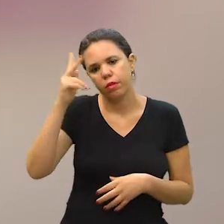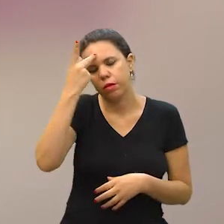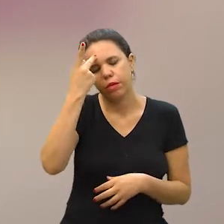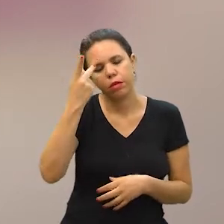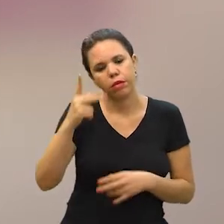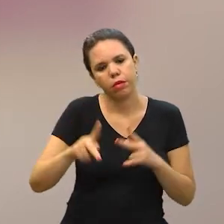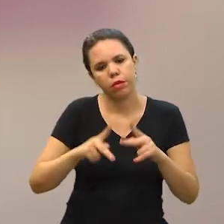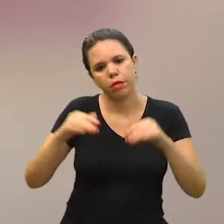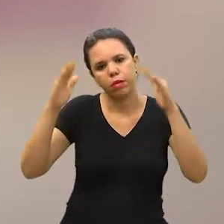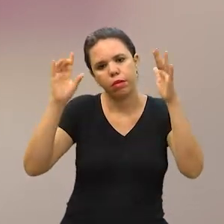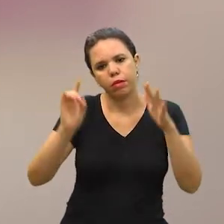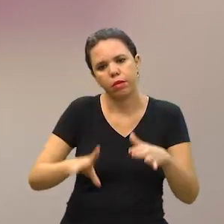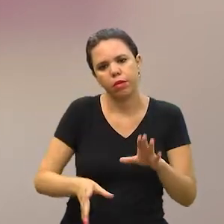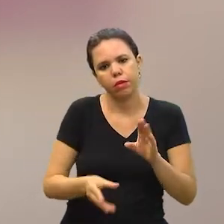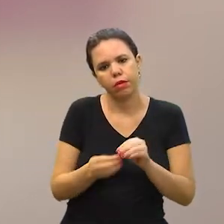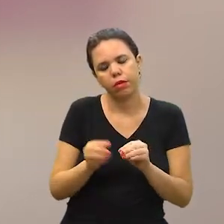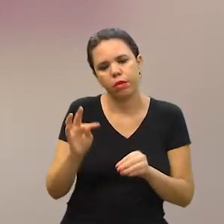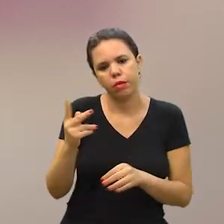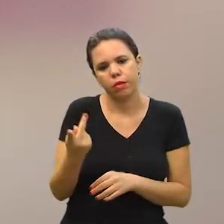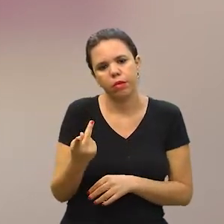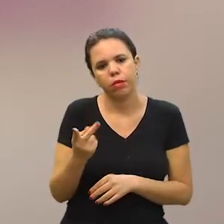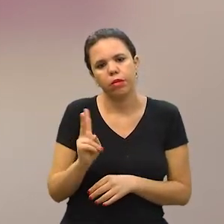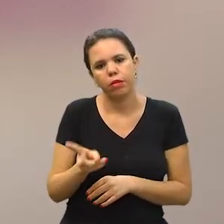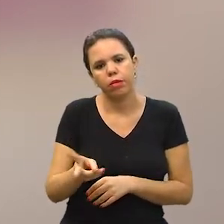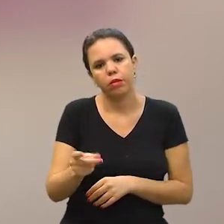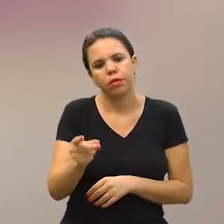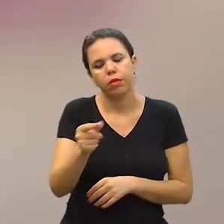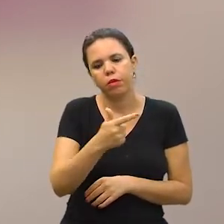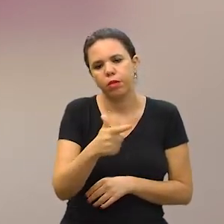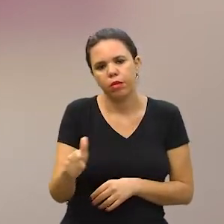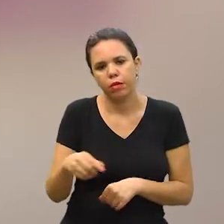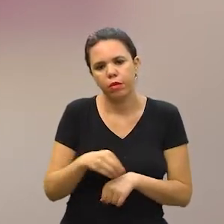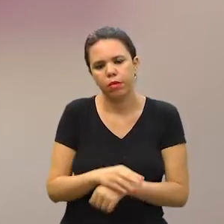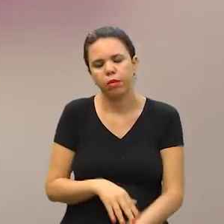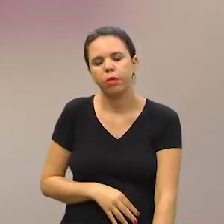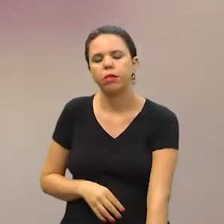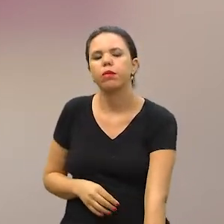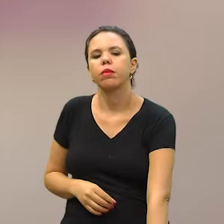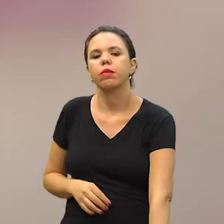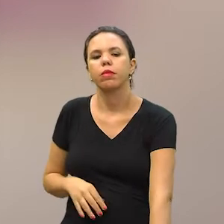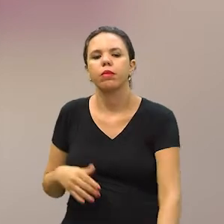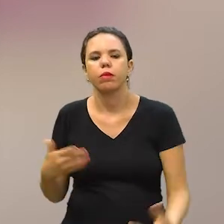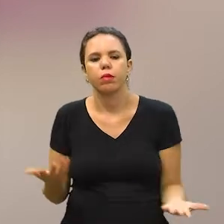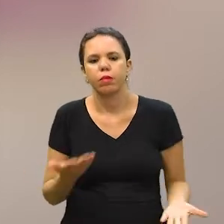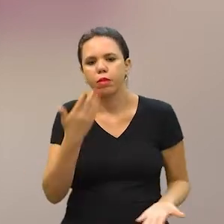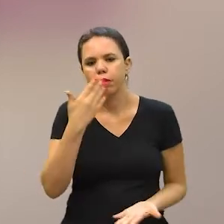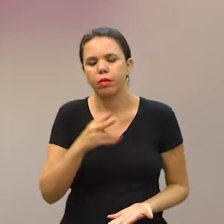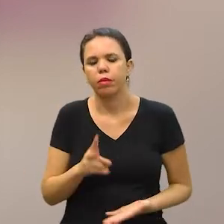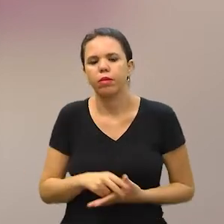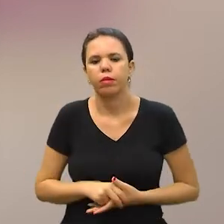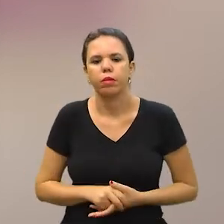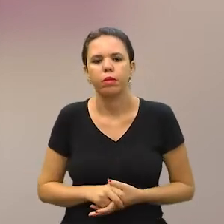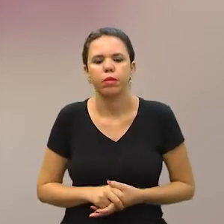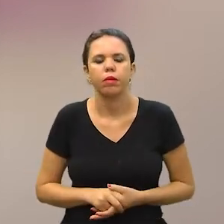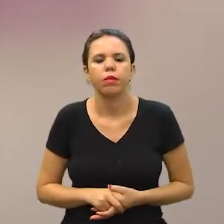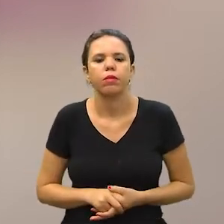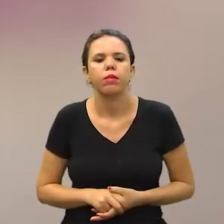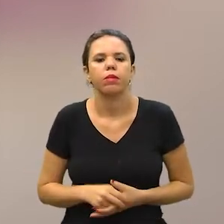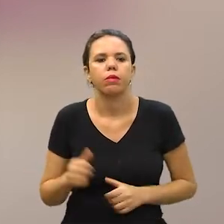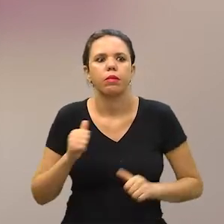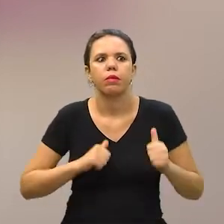TDAH no adulto era só aquele TDAH que permaneceu, que não remitiu, né? Então, que a criança sempre